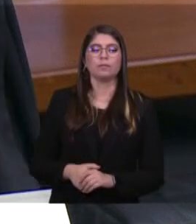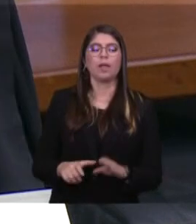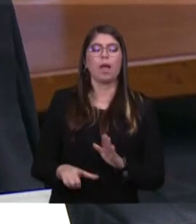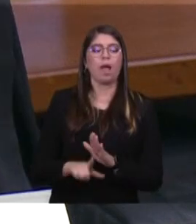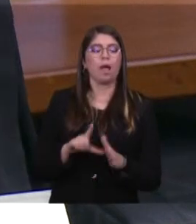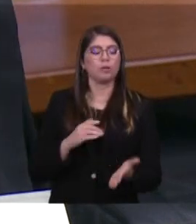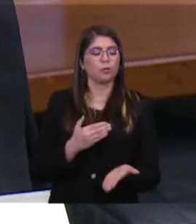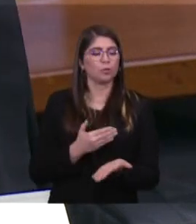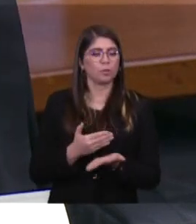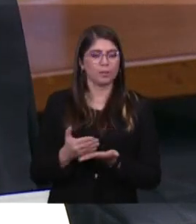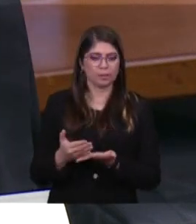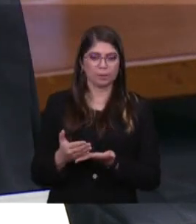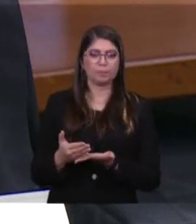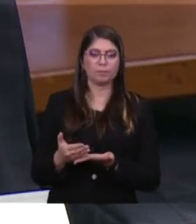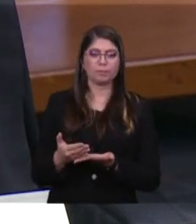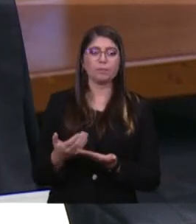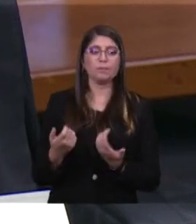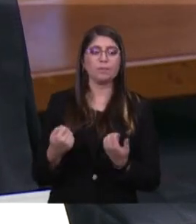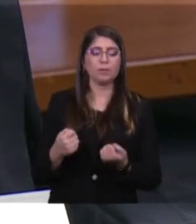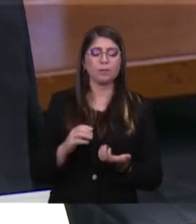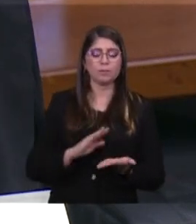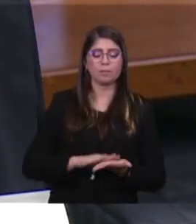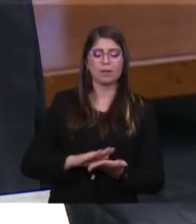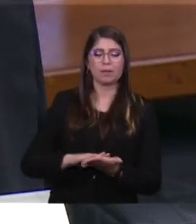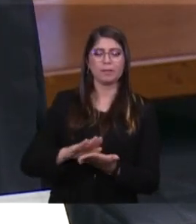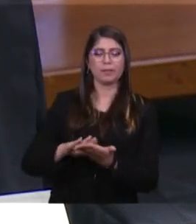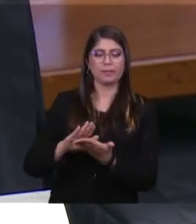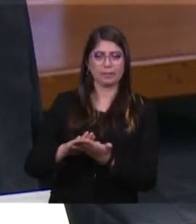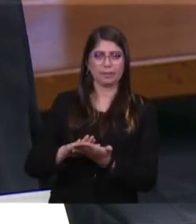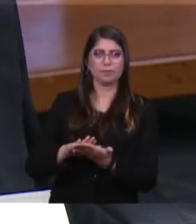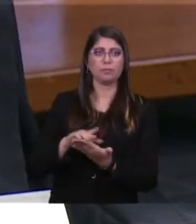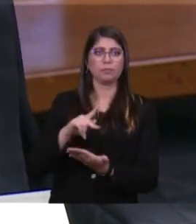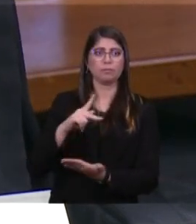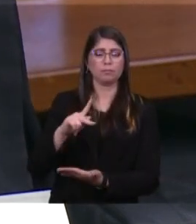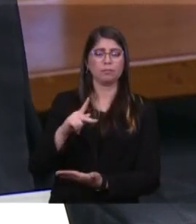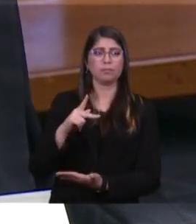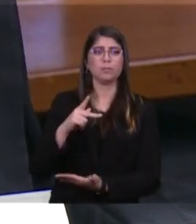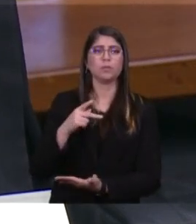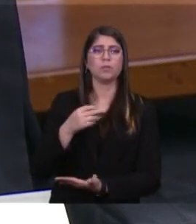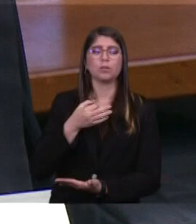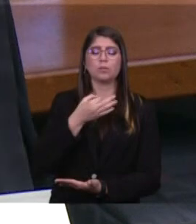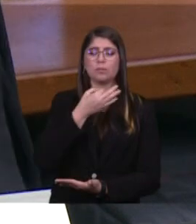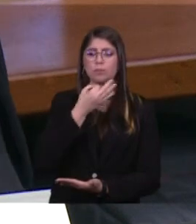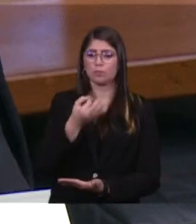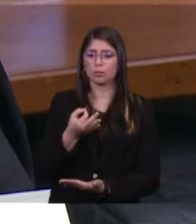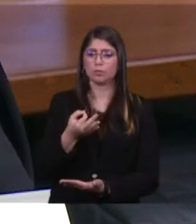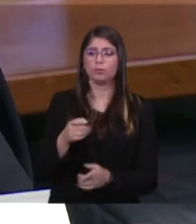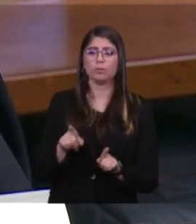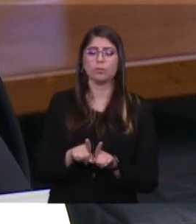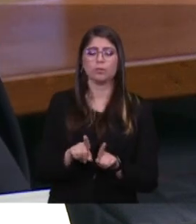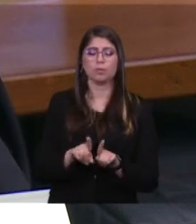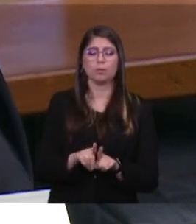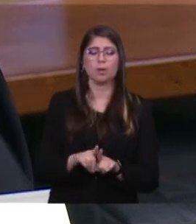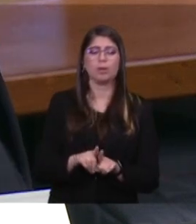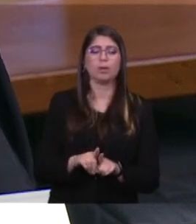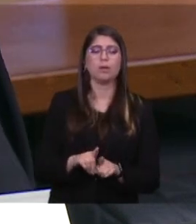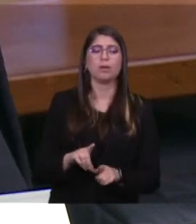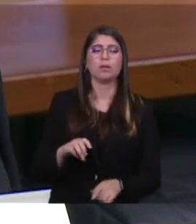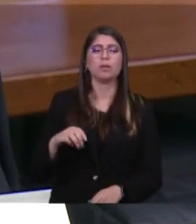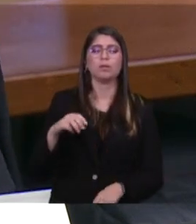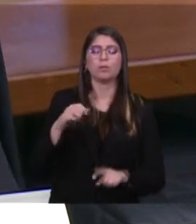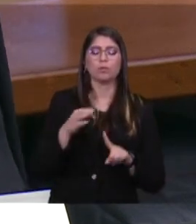começar, não poderia deixar de parabenizar a fala de Vossa Excelência. Na pauta, julgamento conjunto, a de e do nosso 70, decano, 70, 70, ministro